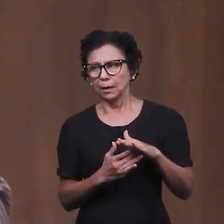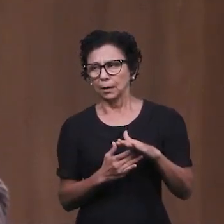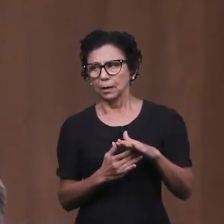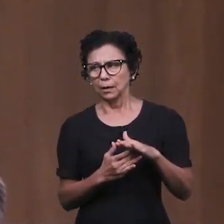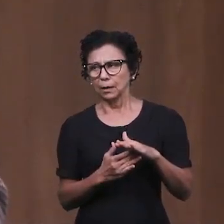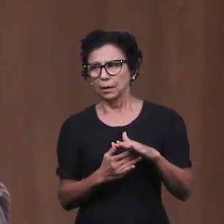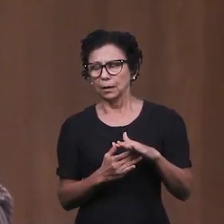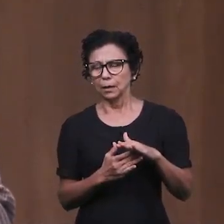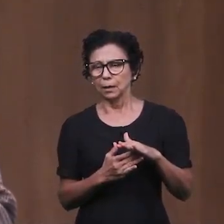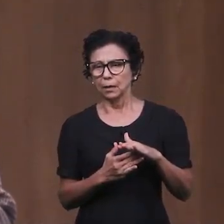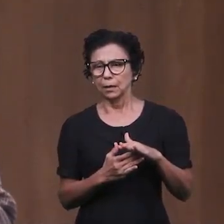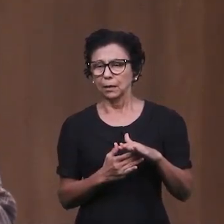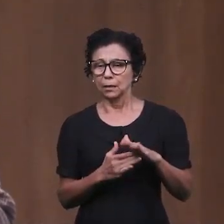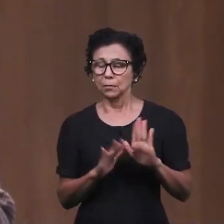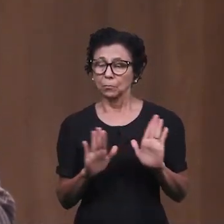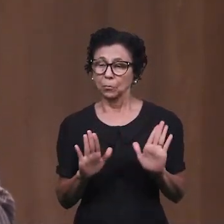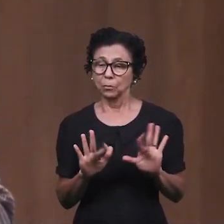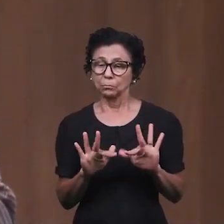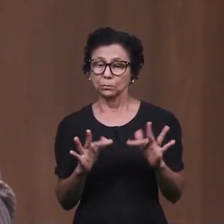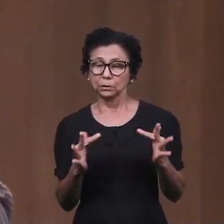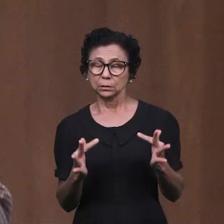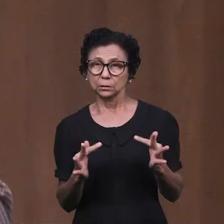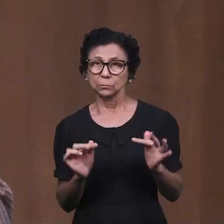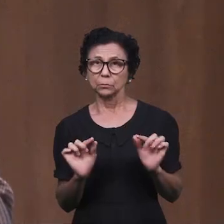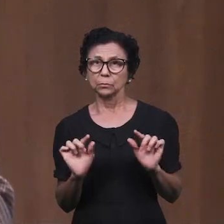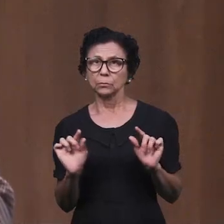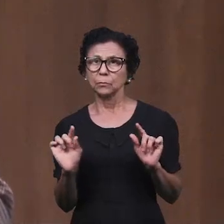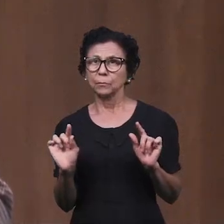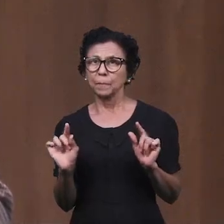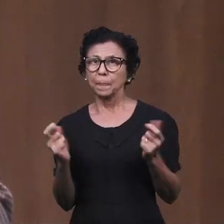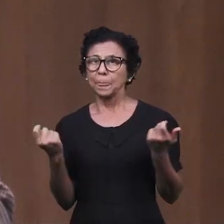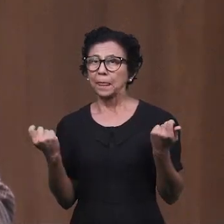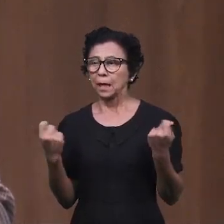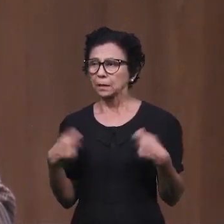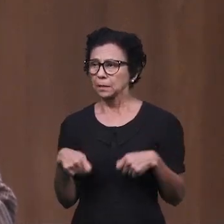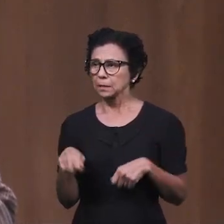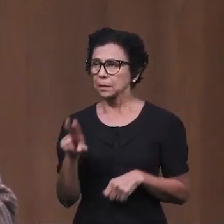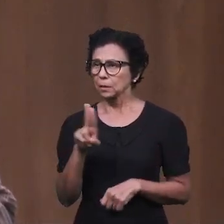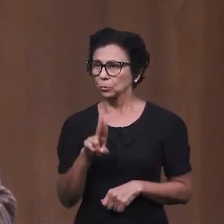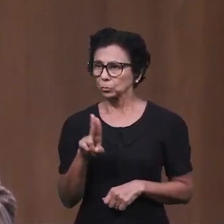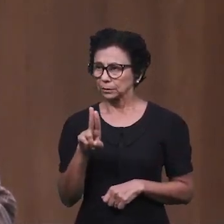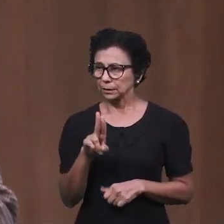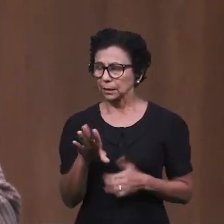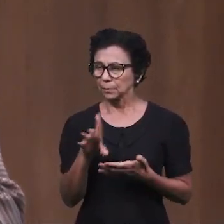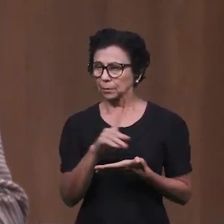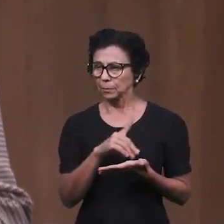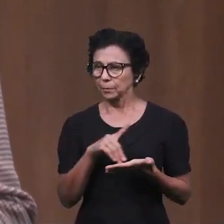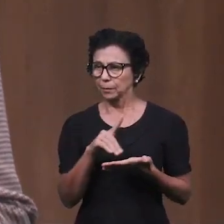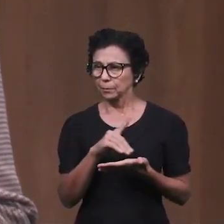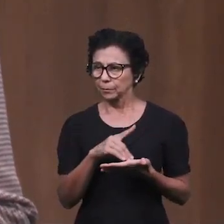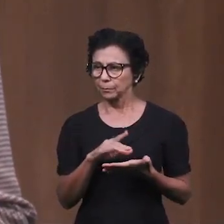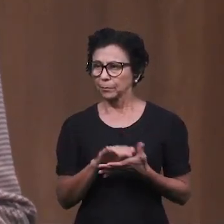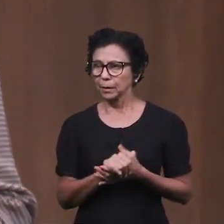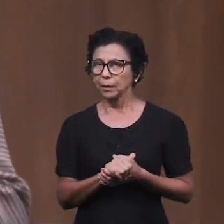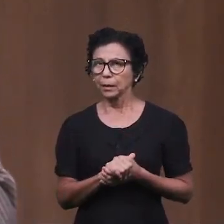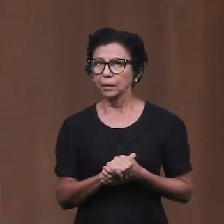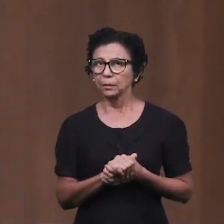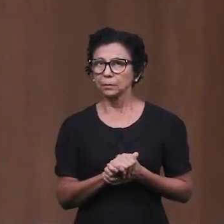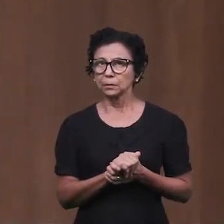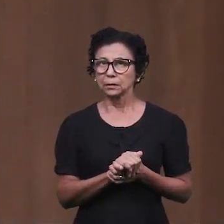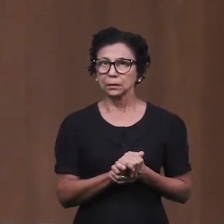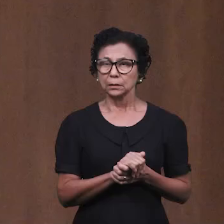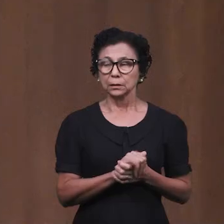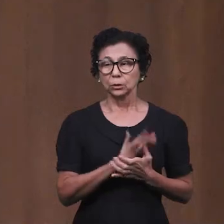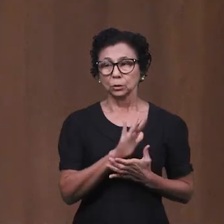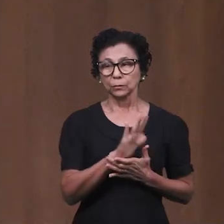gente parte de um princípio muito simples. É necessário utilizar digitalmente? Vamos trocar o aparelho por uma